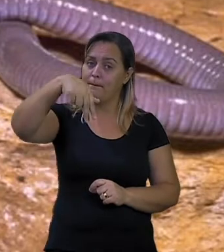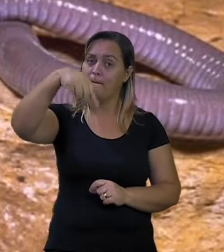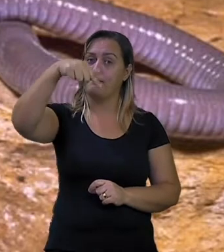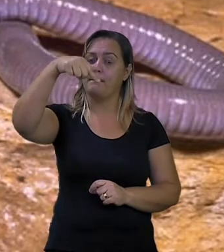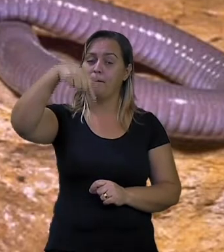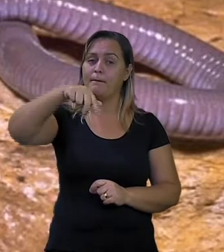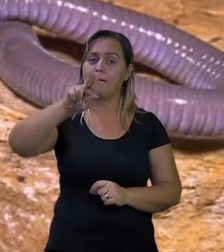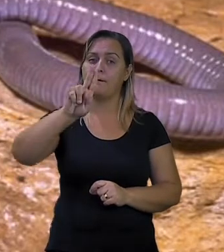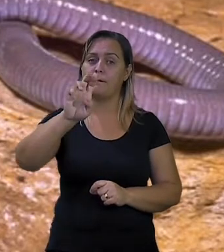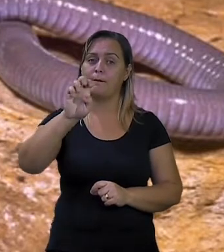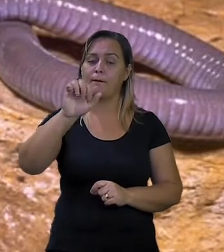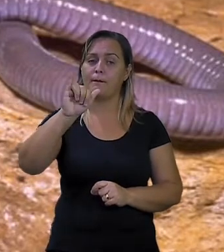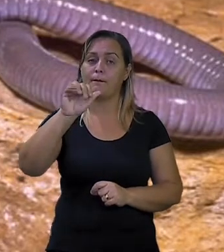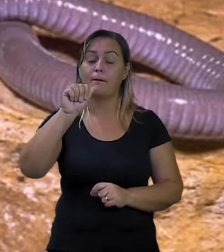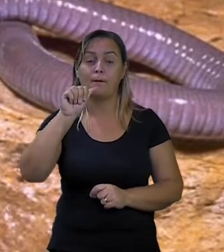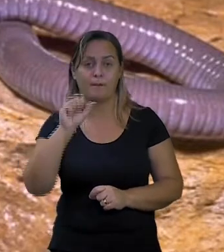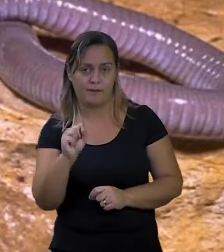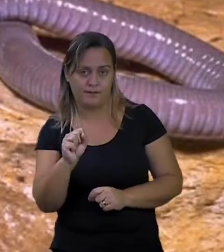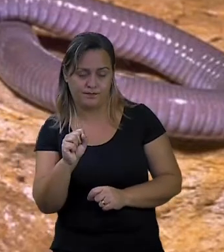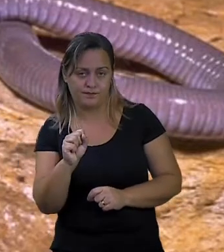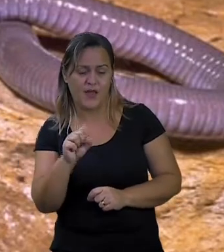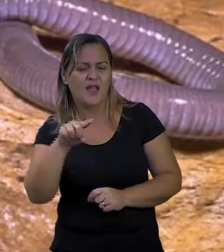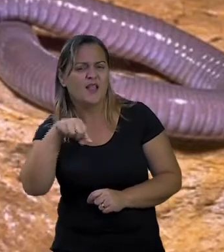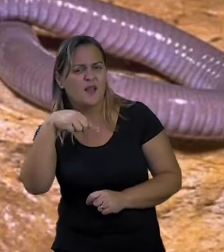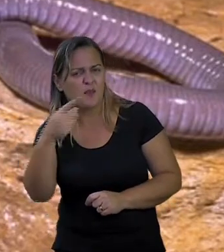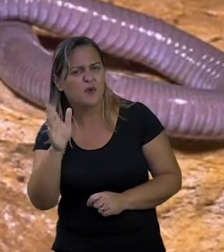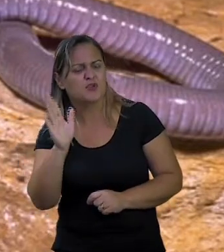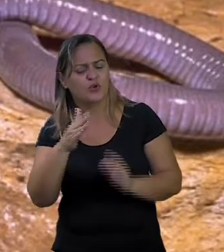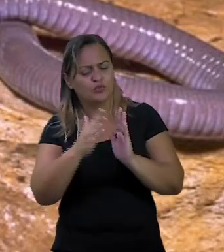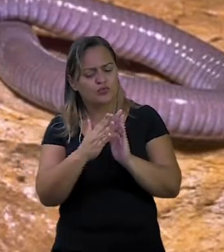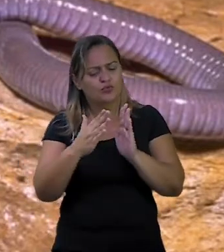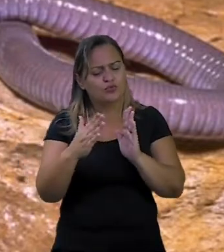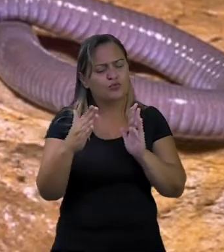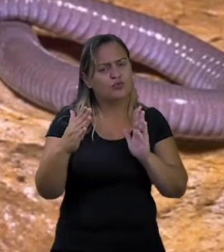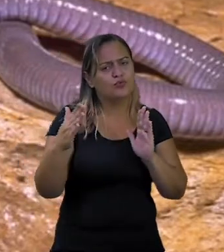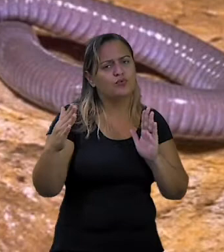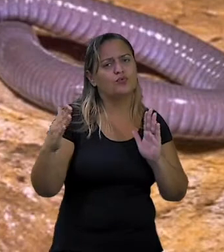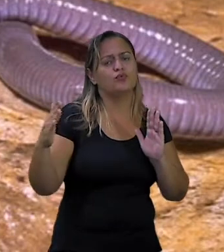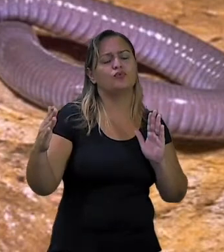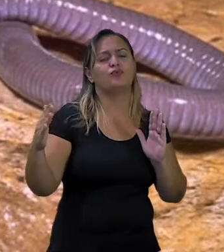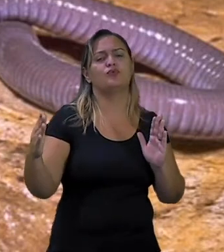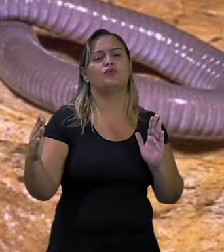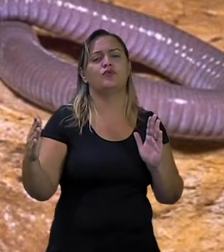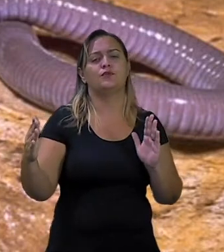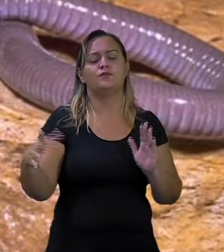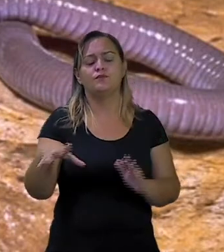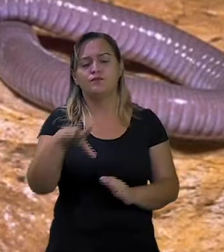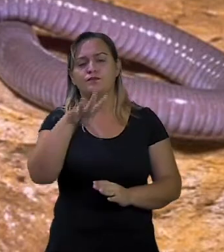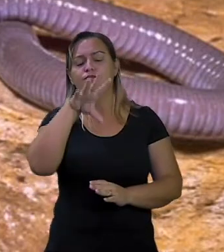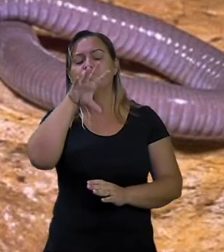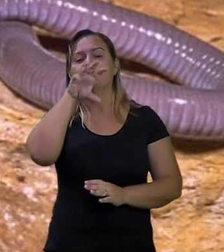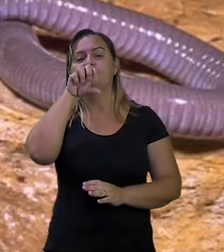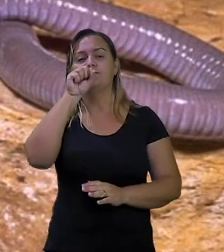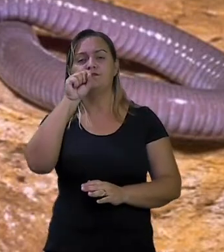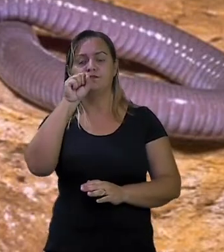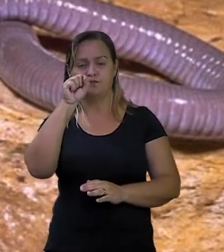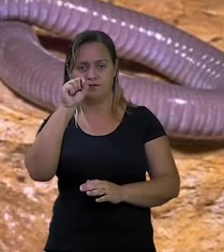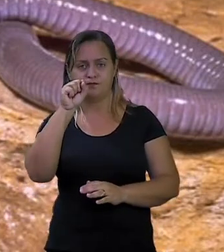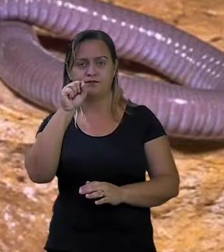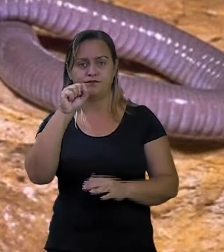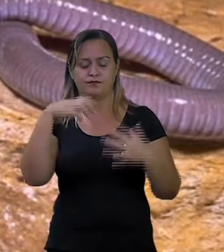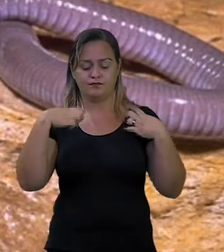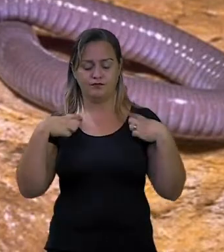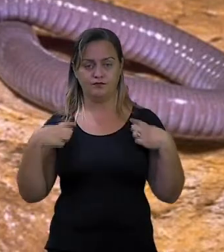falou, e uma respiração que traz aí todo um processo através dos